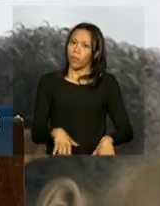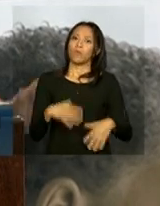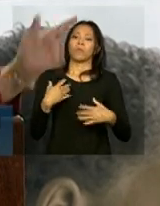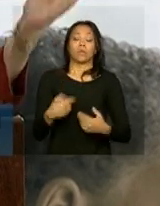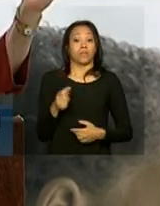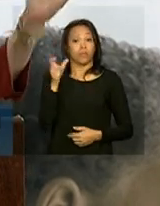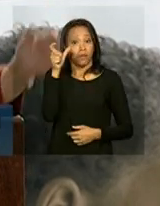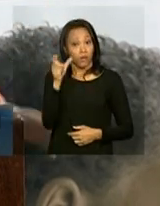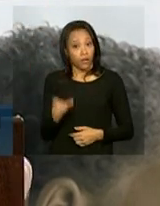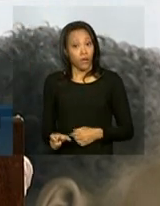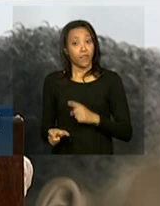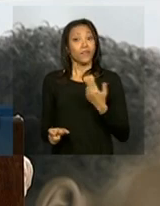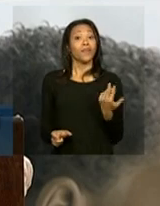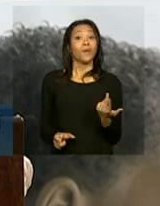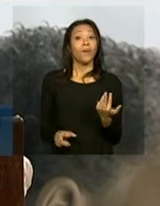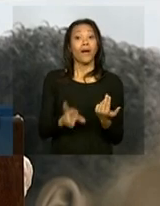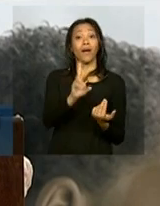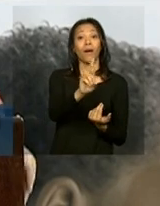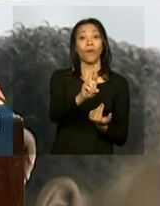situações similares à do Juan